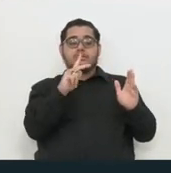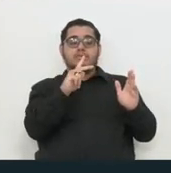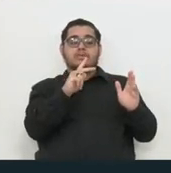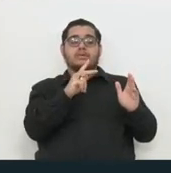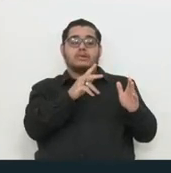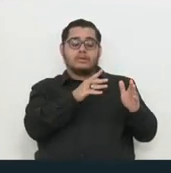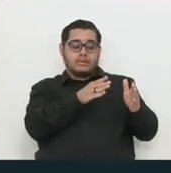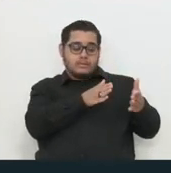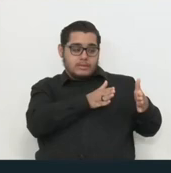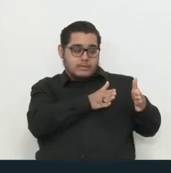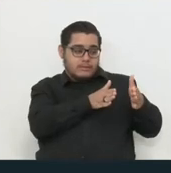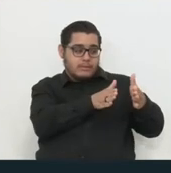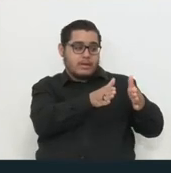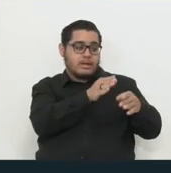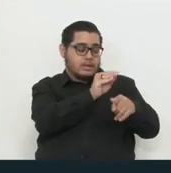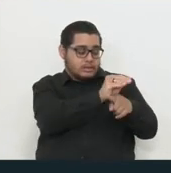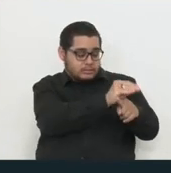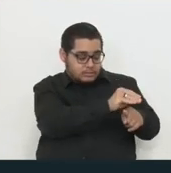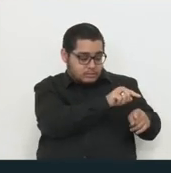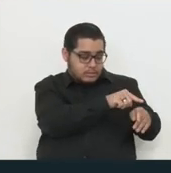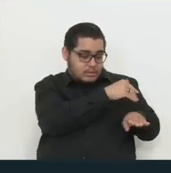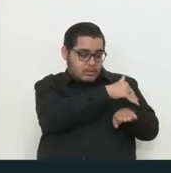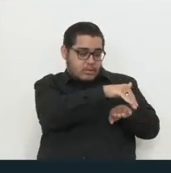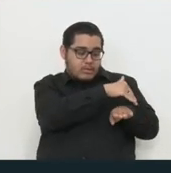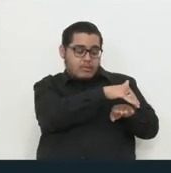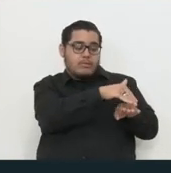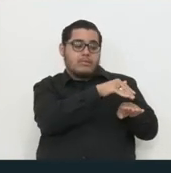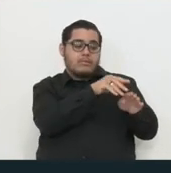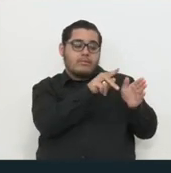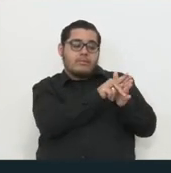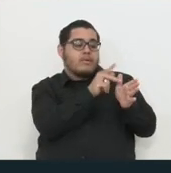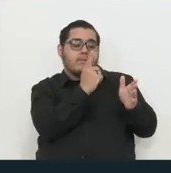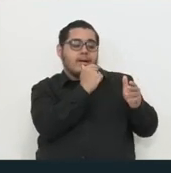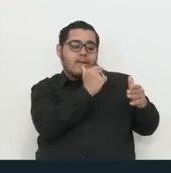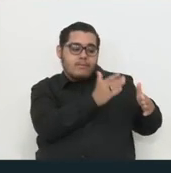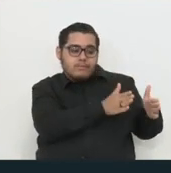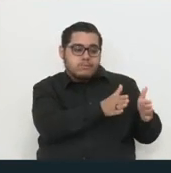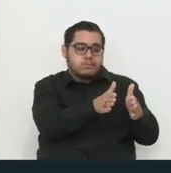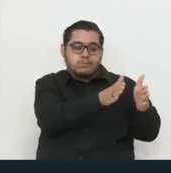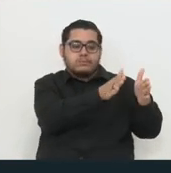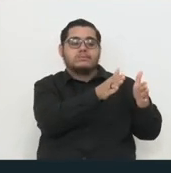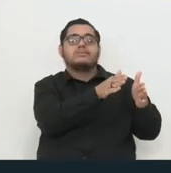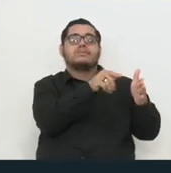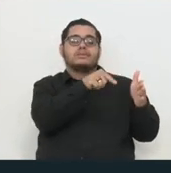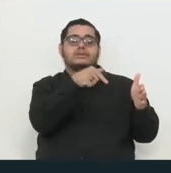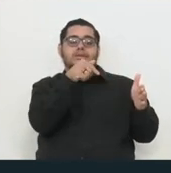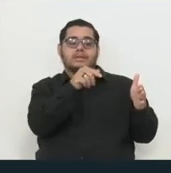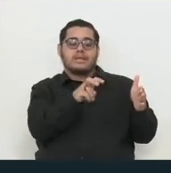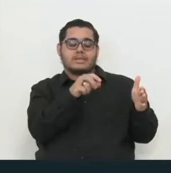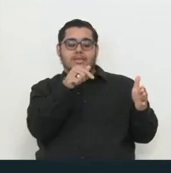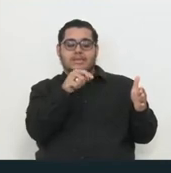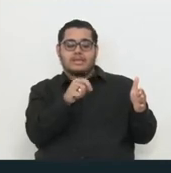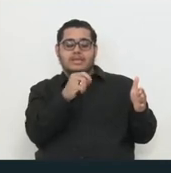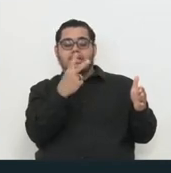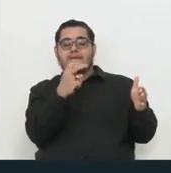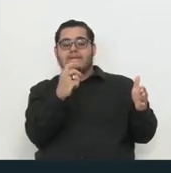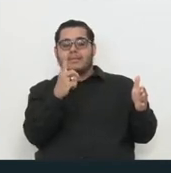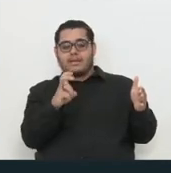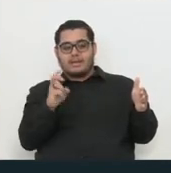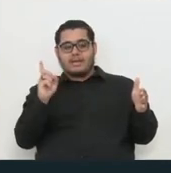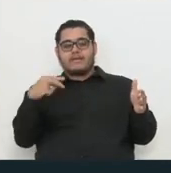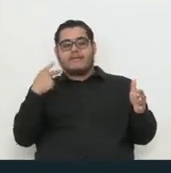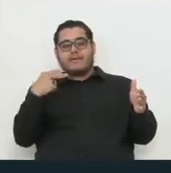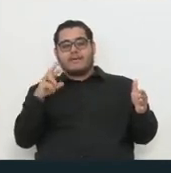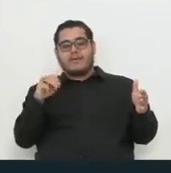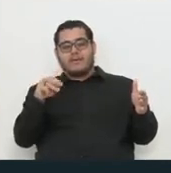preservação ao longo do Córrego para ti Mirim determinado por processo administrativo 65 70 2015 autor Vereador professor em